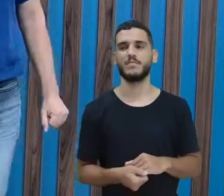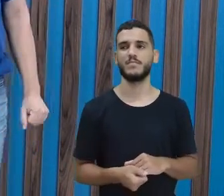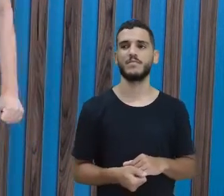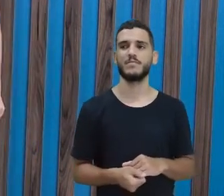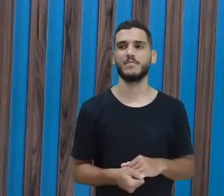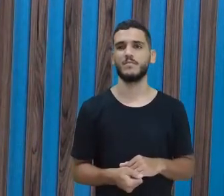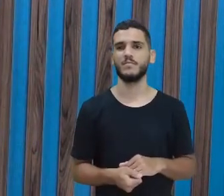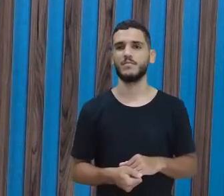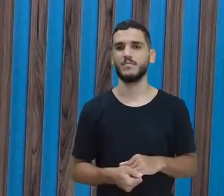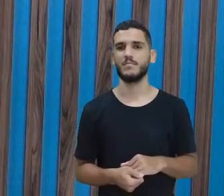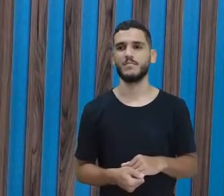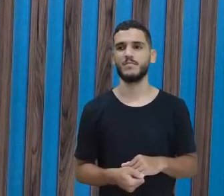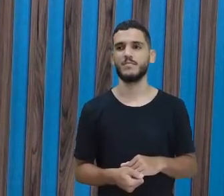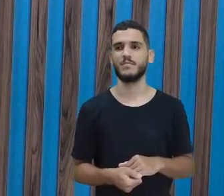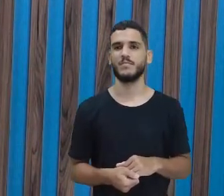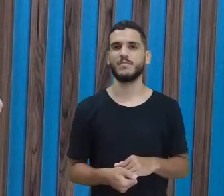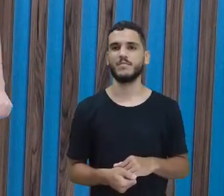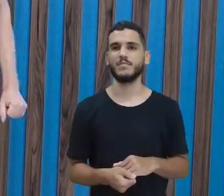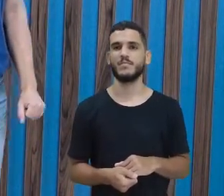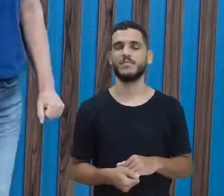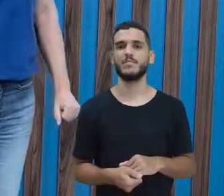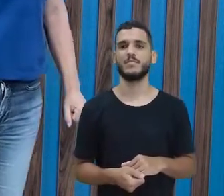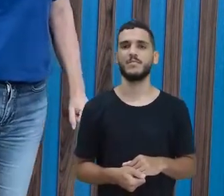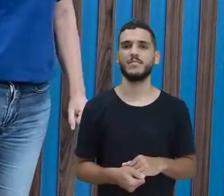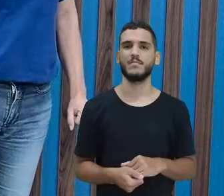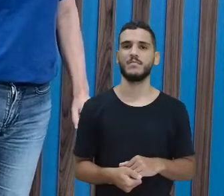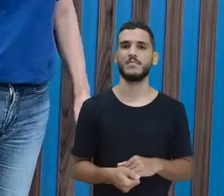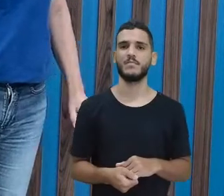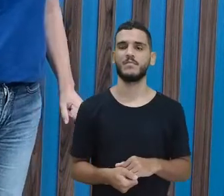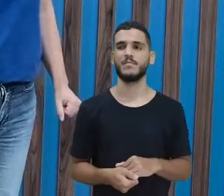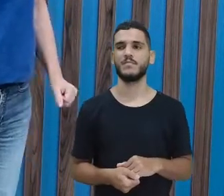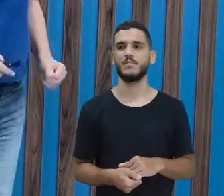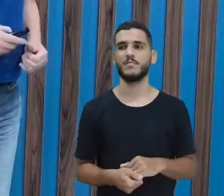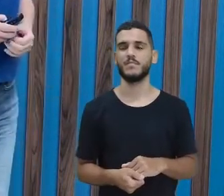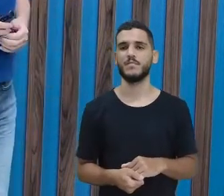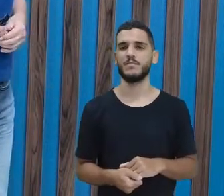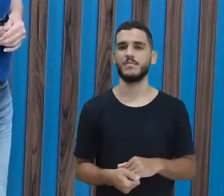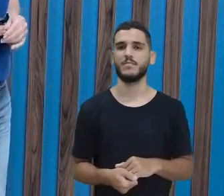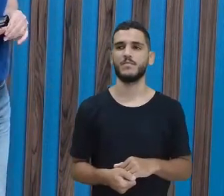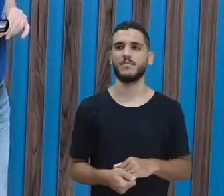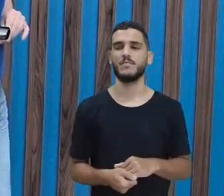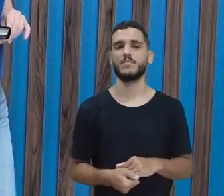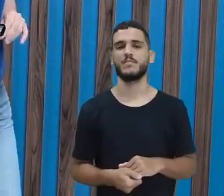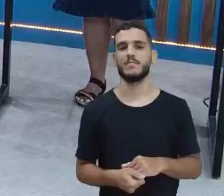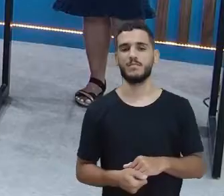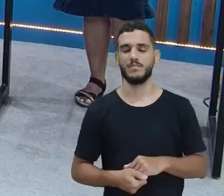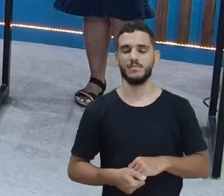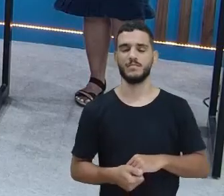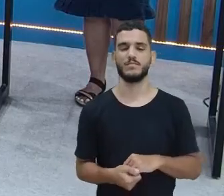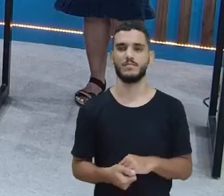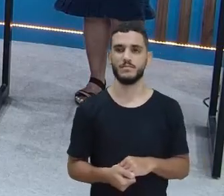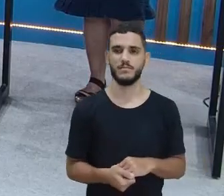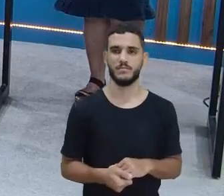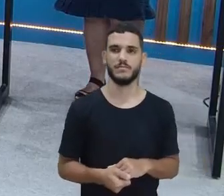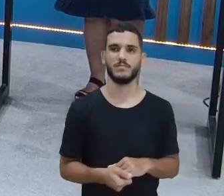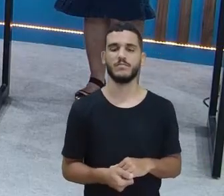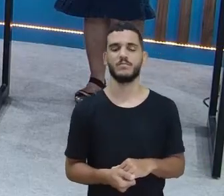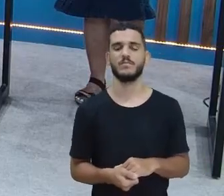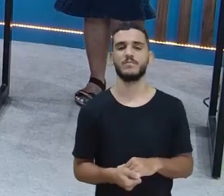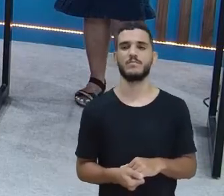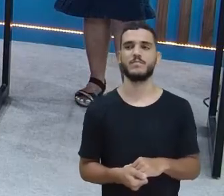É, vamos ver qual é a primeira música. Não é essa não, tá errado. Qual foi a primeira canção que a gente separou? Fui no Itororó. Então vamos lá, me